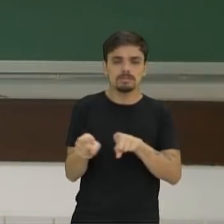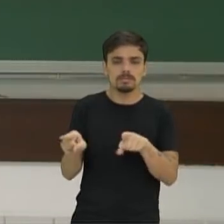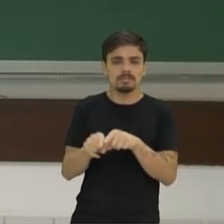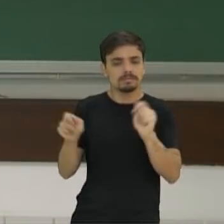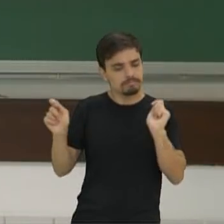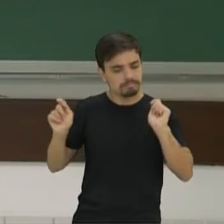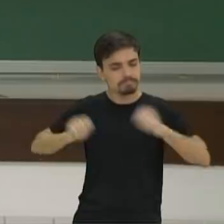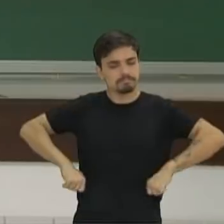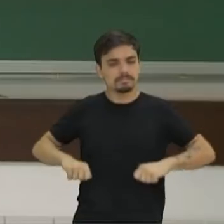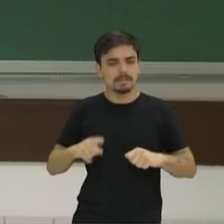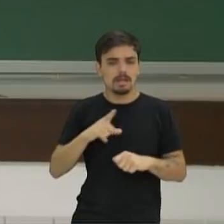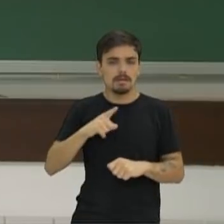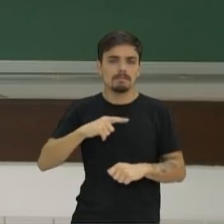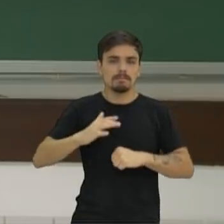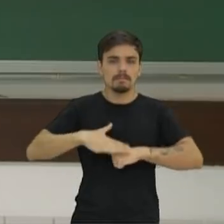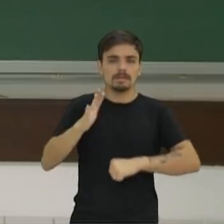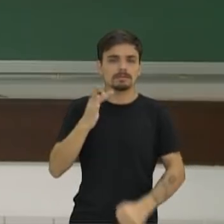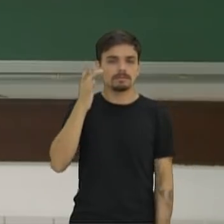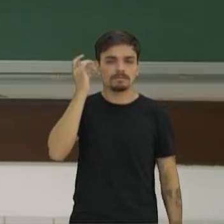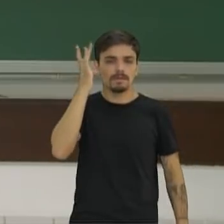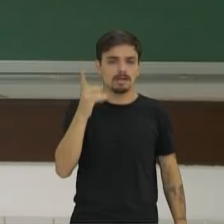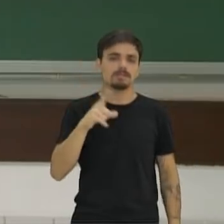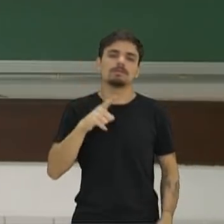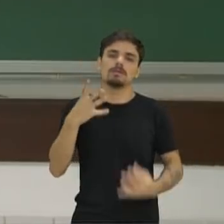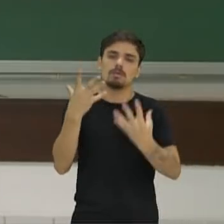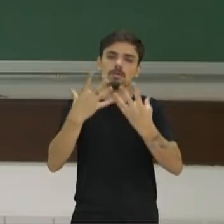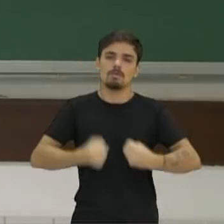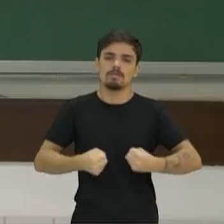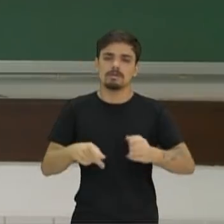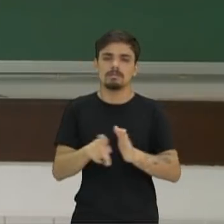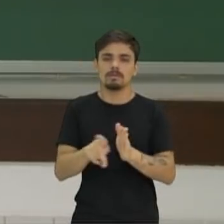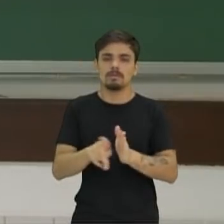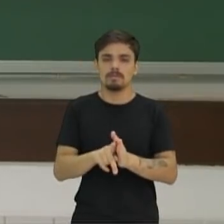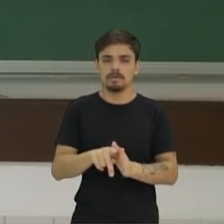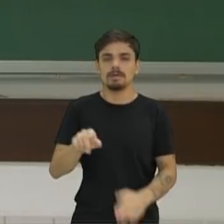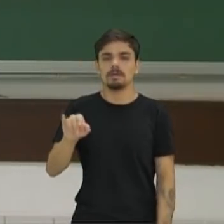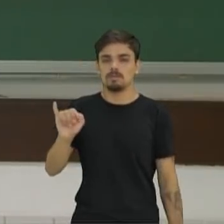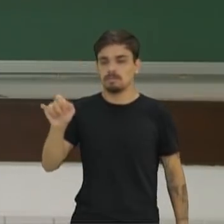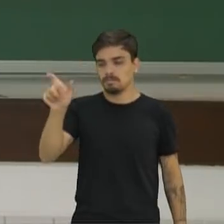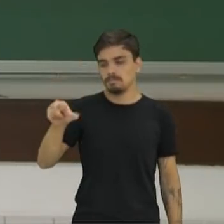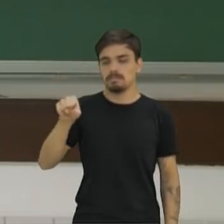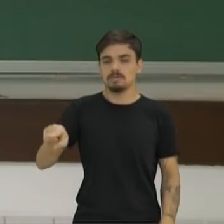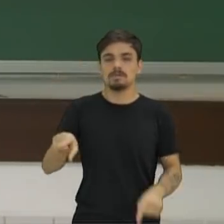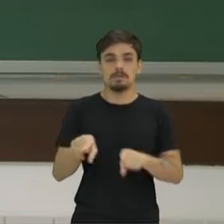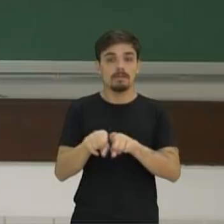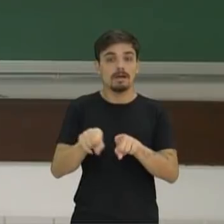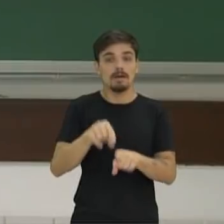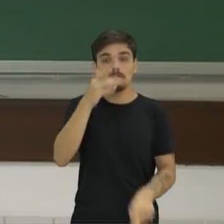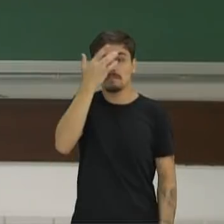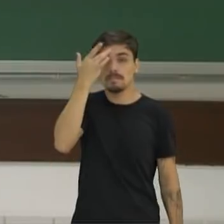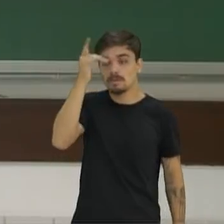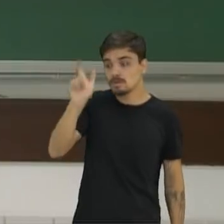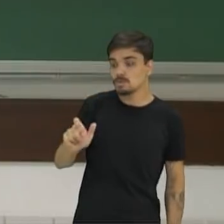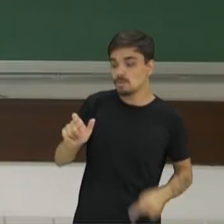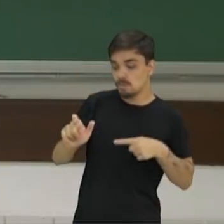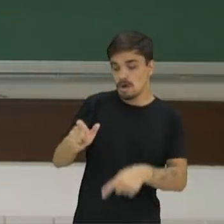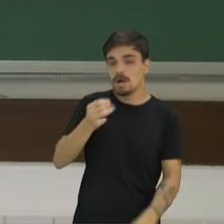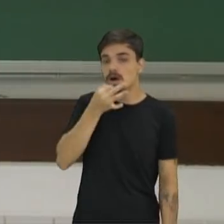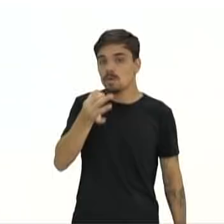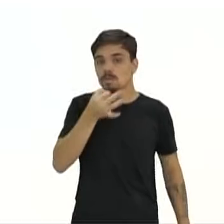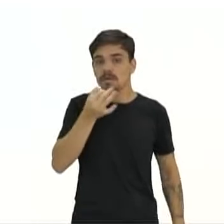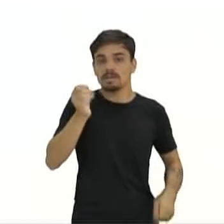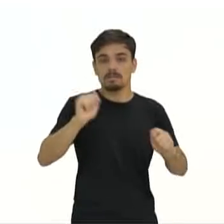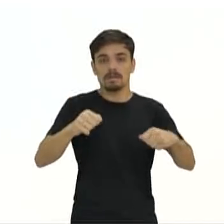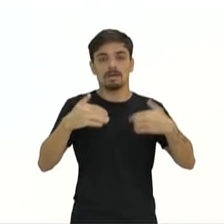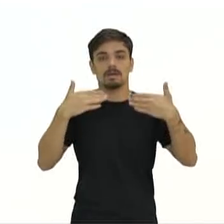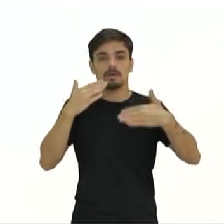mais fácil de você convencer o interlocutor. Quem argumenta, como a própria palavra sugere, se vale